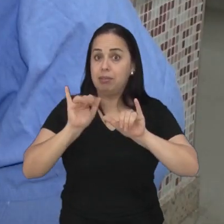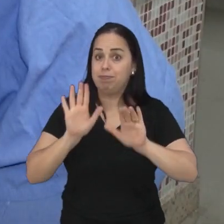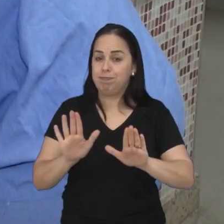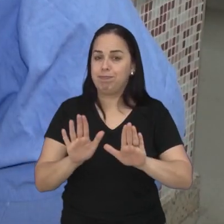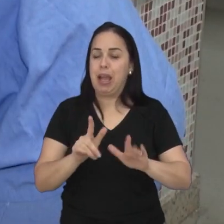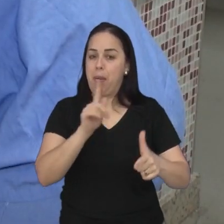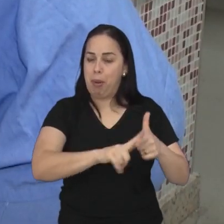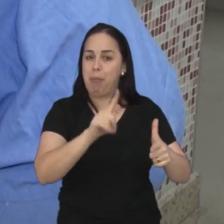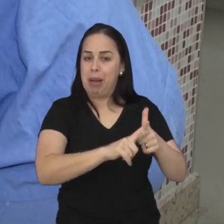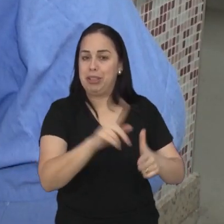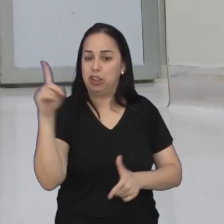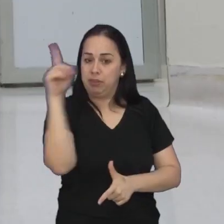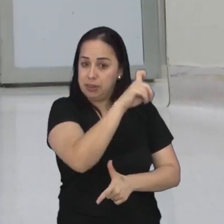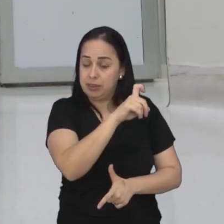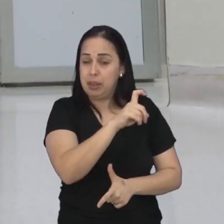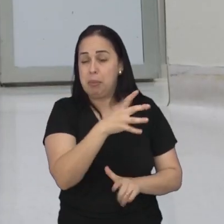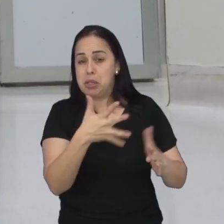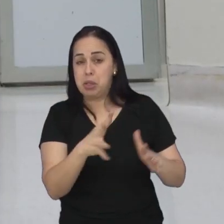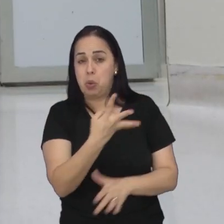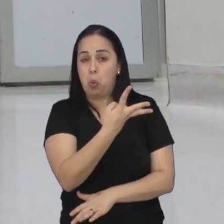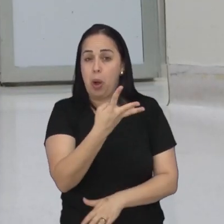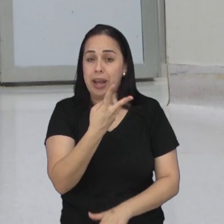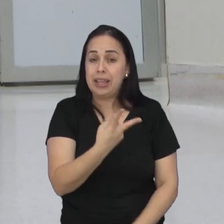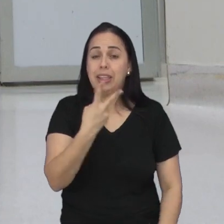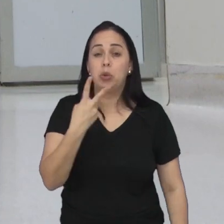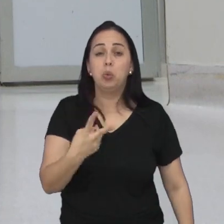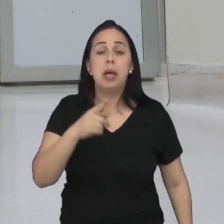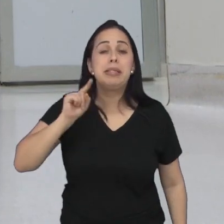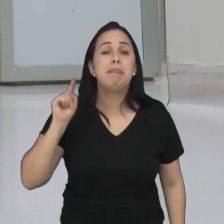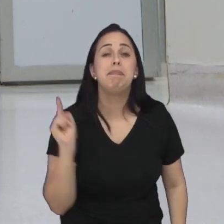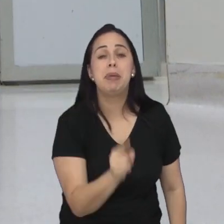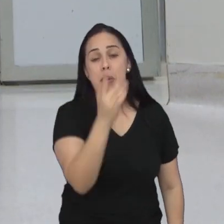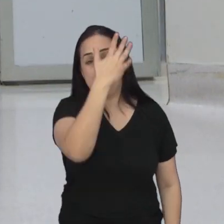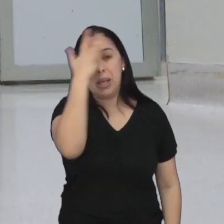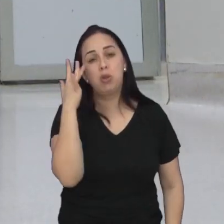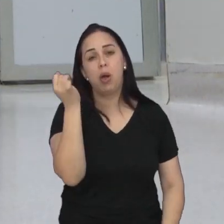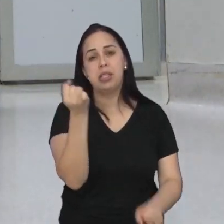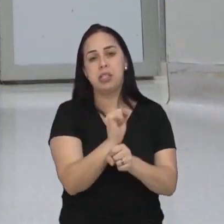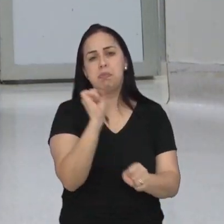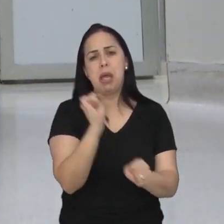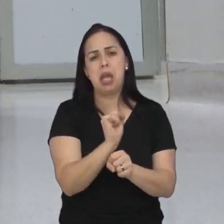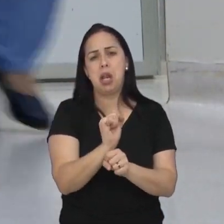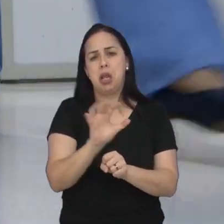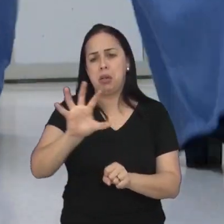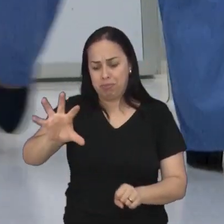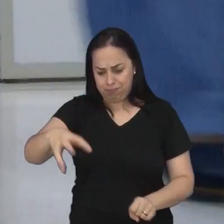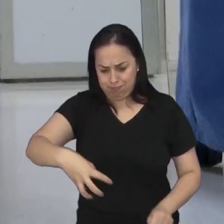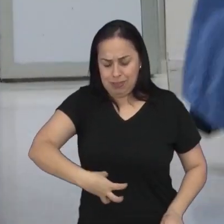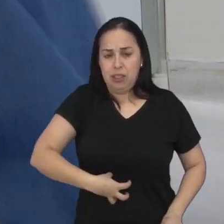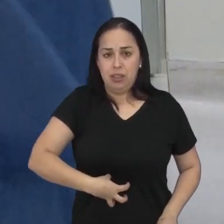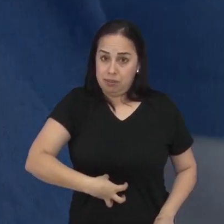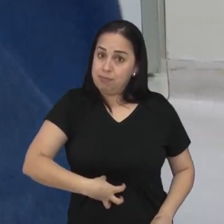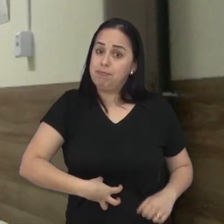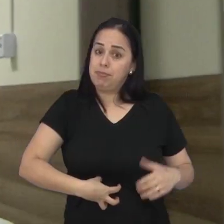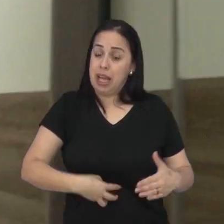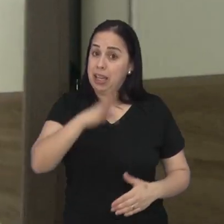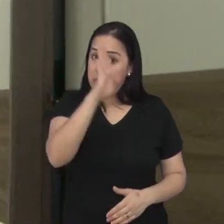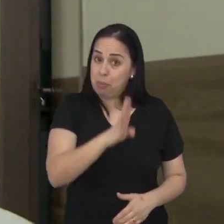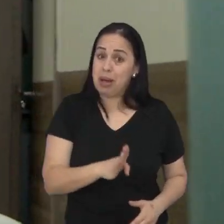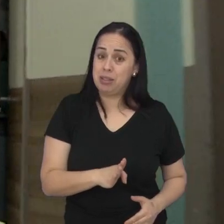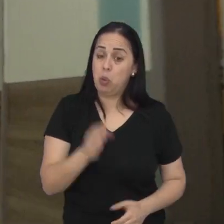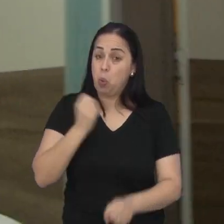um problema complexo. Atualmente, são mais de 42 mil pessoas na fila para um transplante em todo o país.